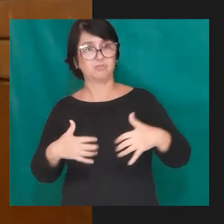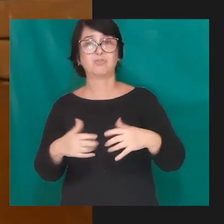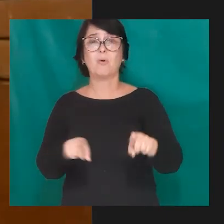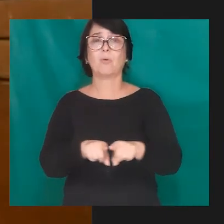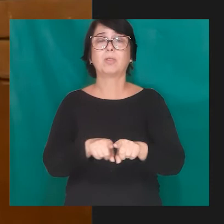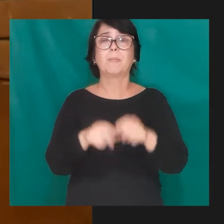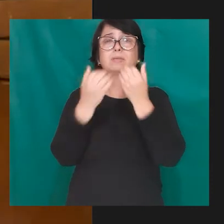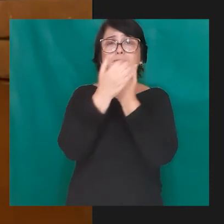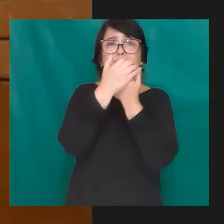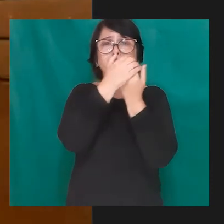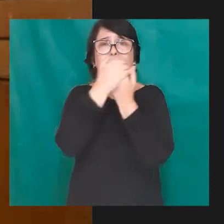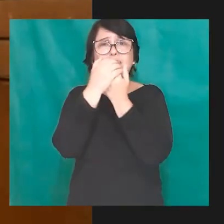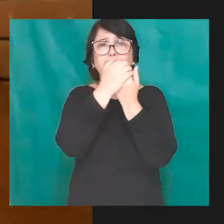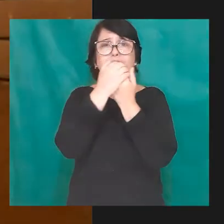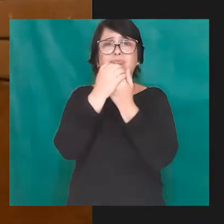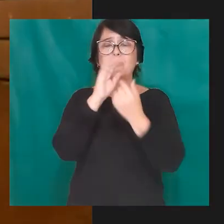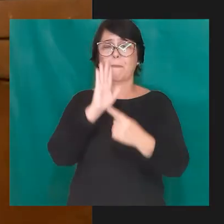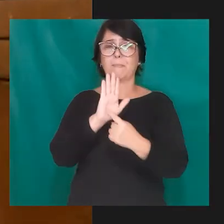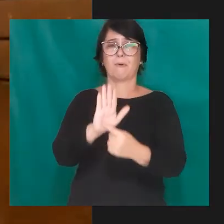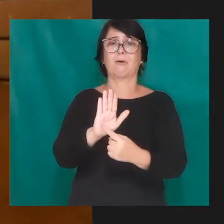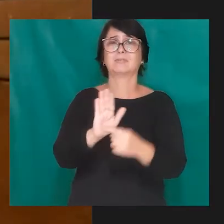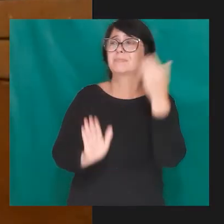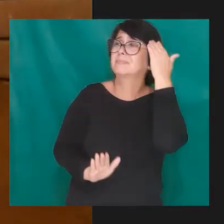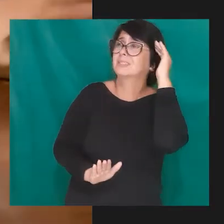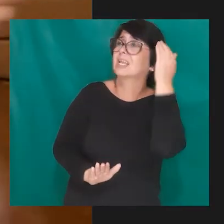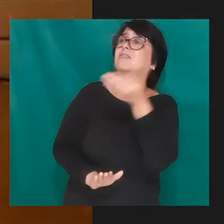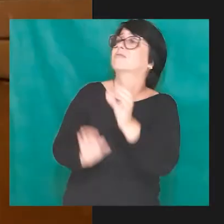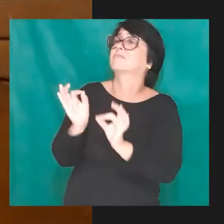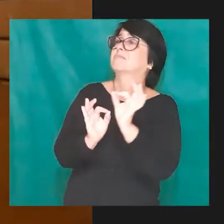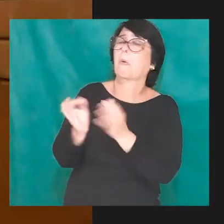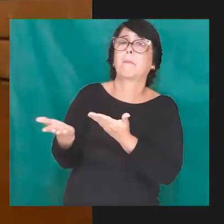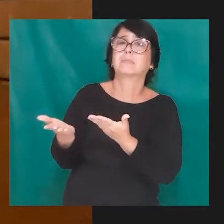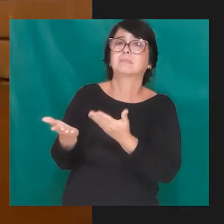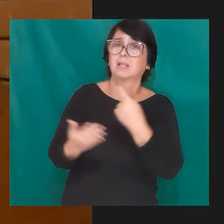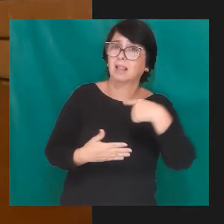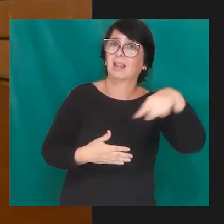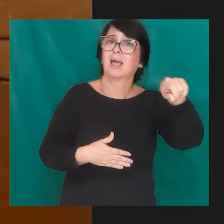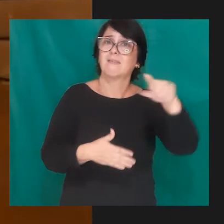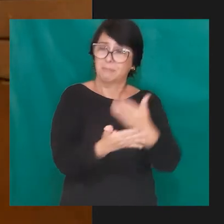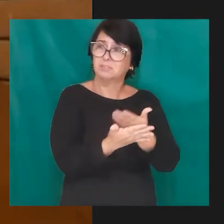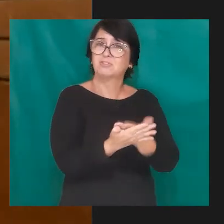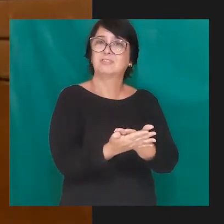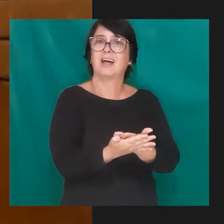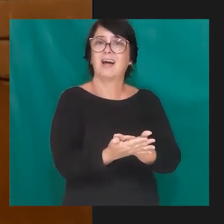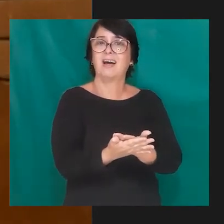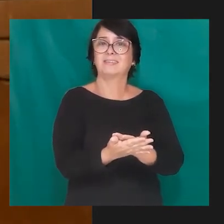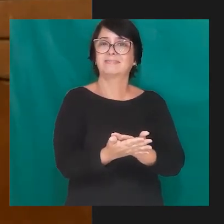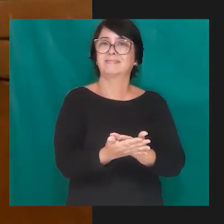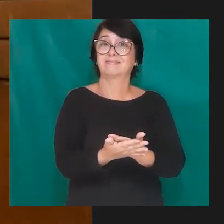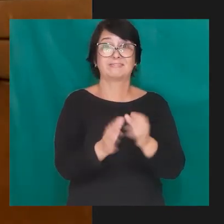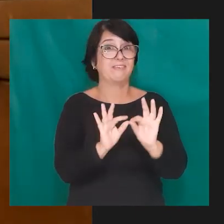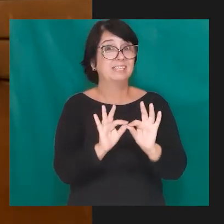vem aqui, vê se tu entende como é que funciona, como é que não funciona, leva para estudar, vem para ver. Então, isso não é